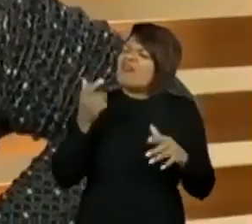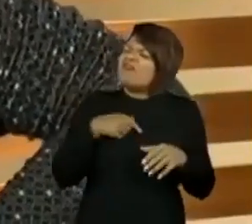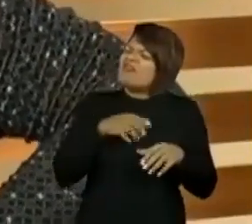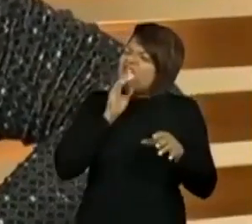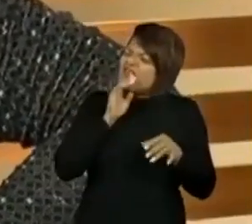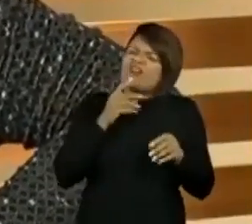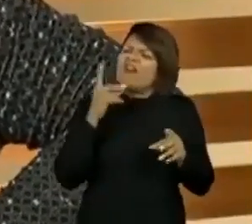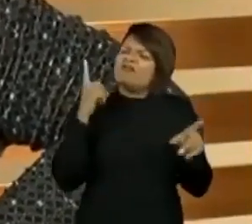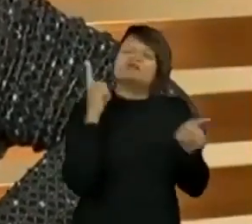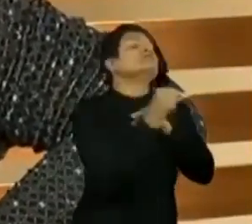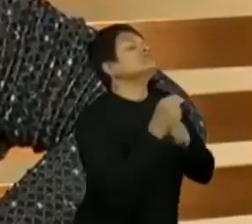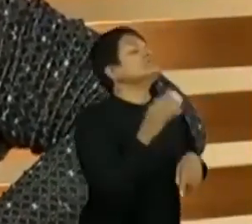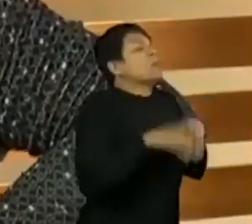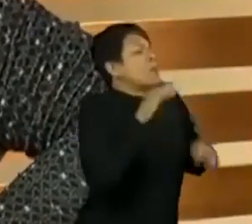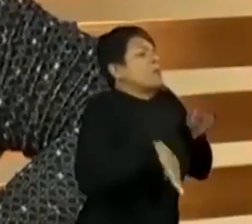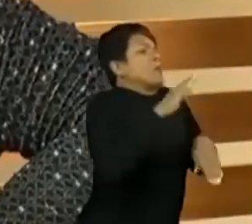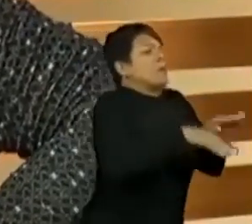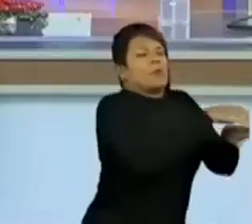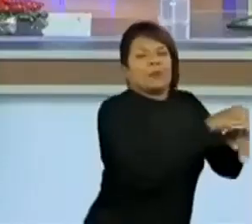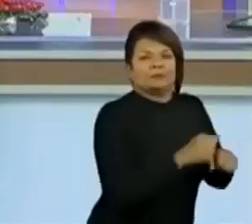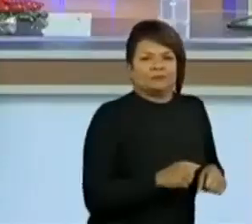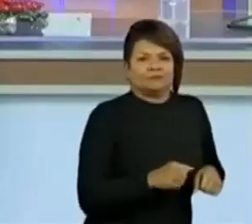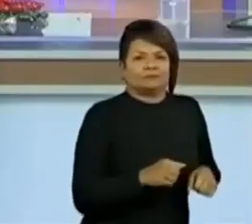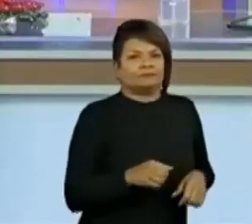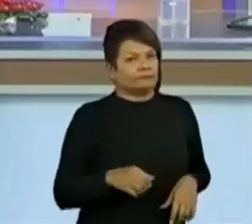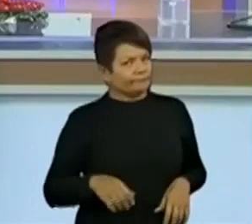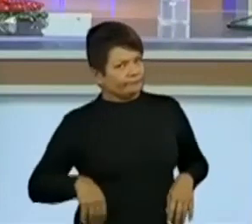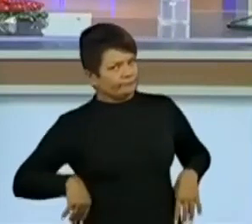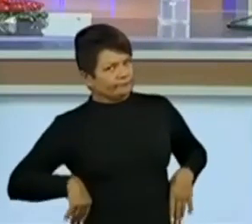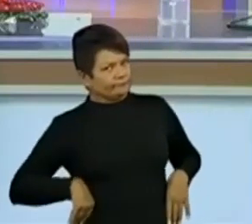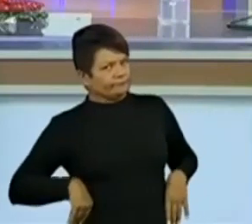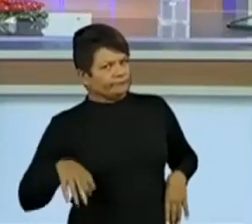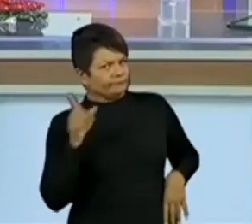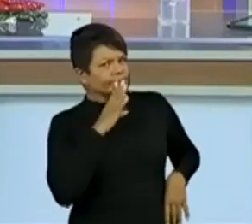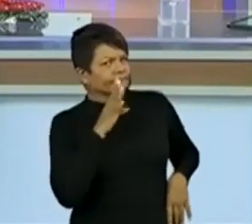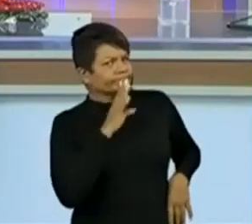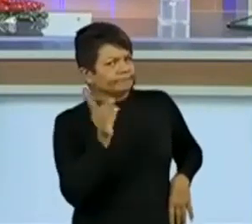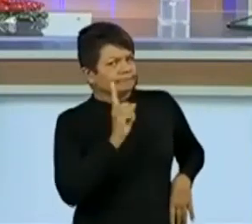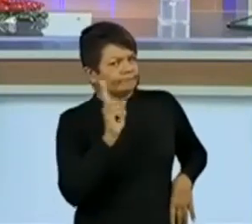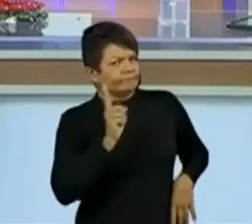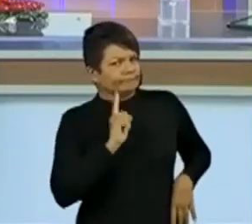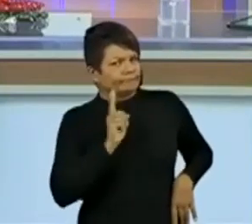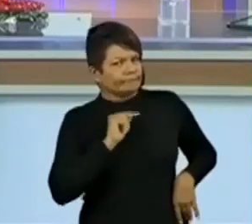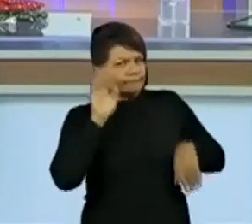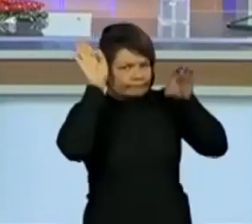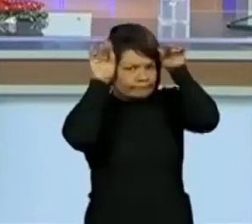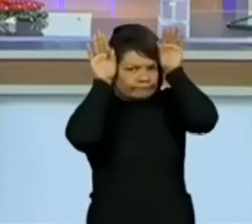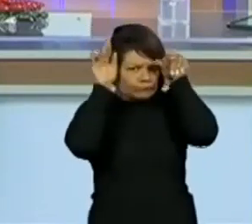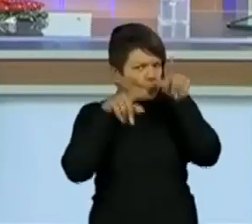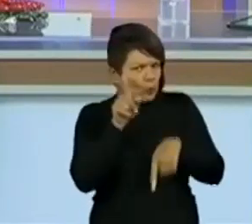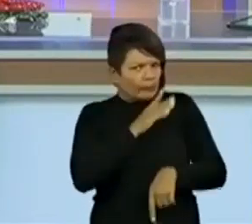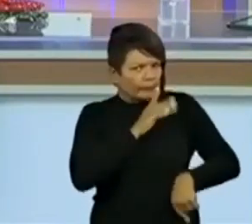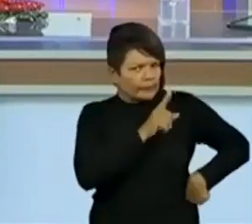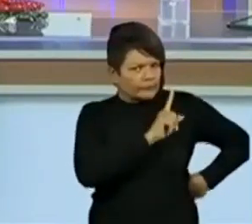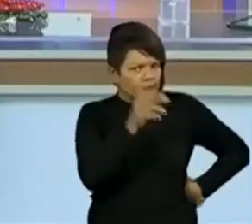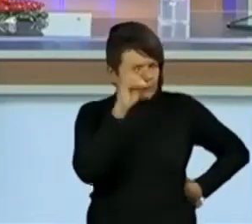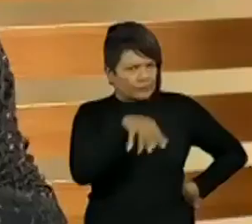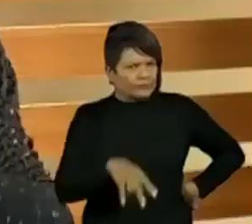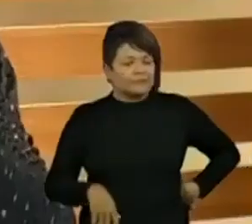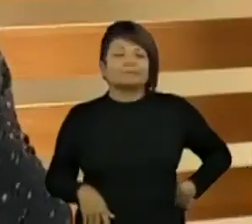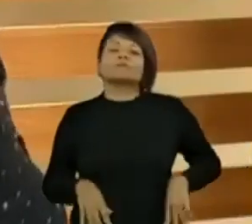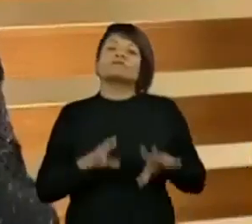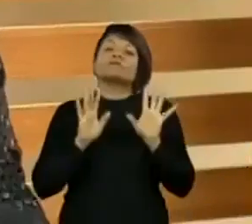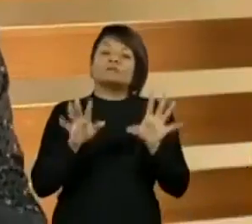e saiu correndo. A lebre não conhecia as histórias, mas não quis dizer isso.